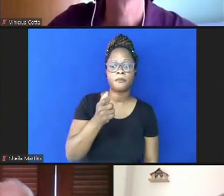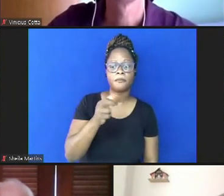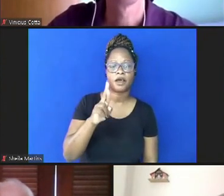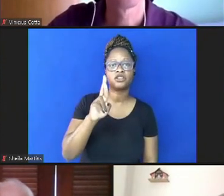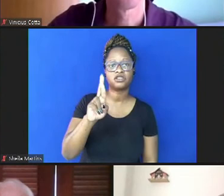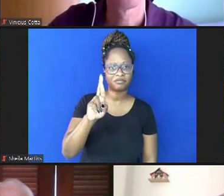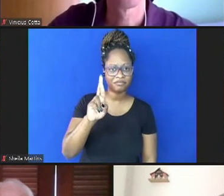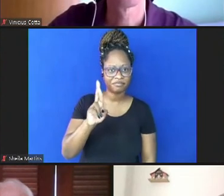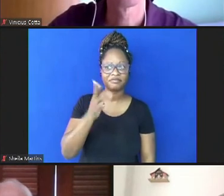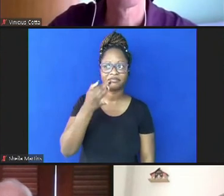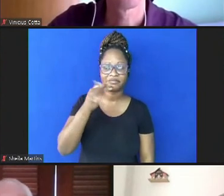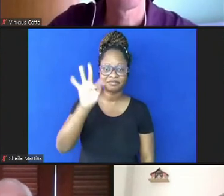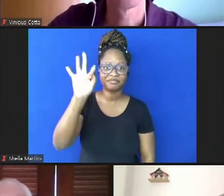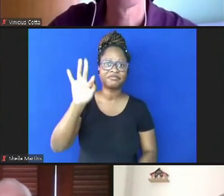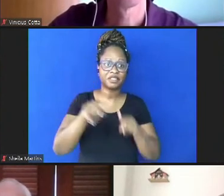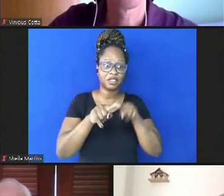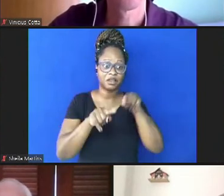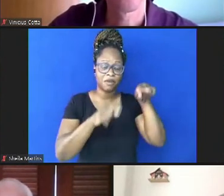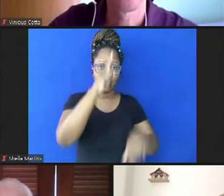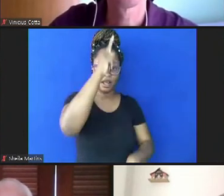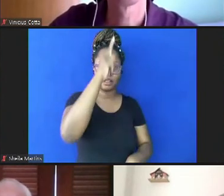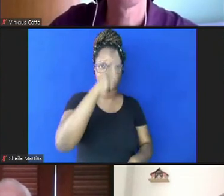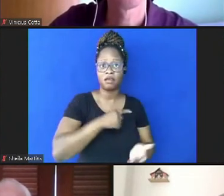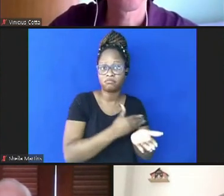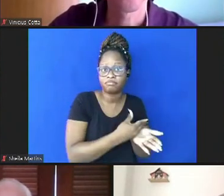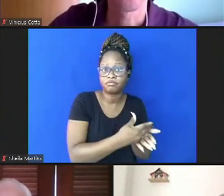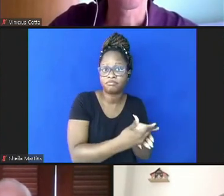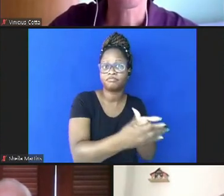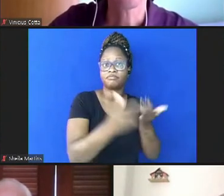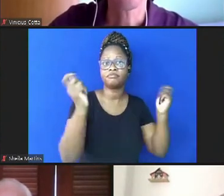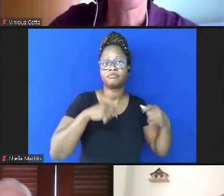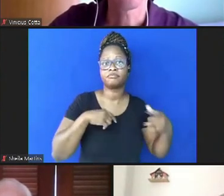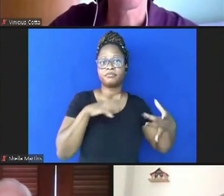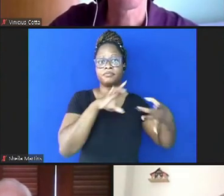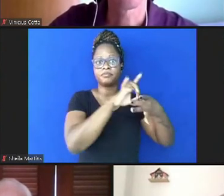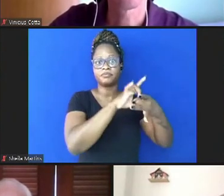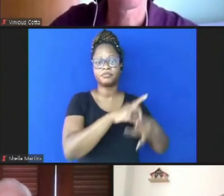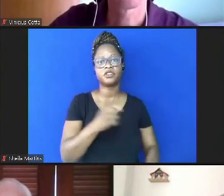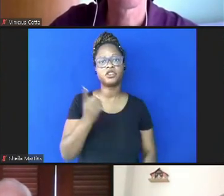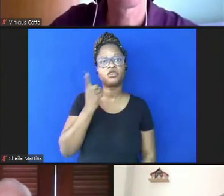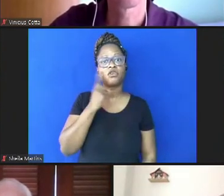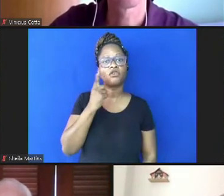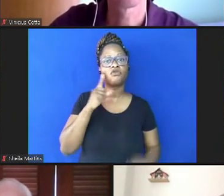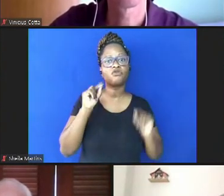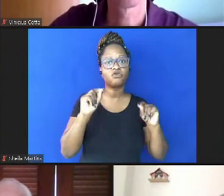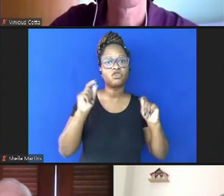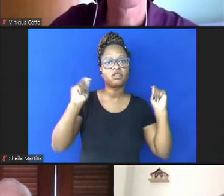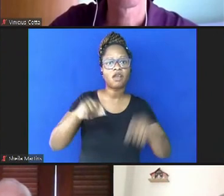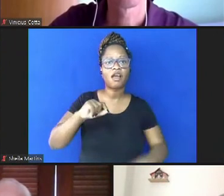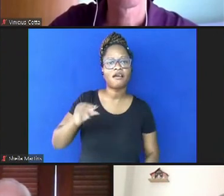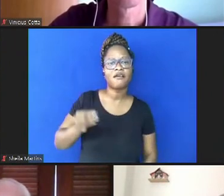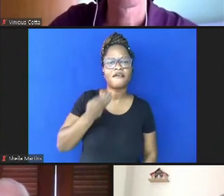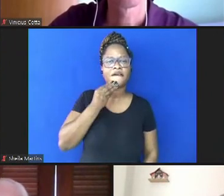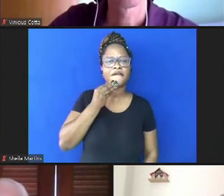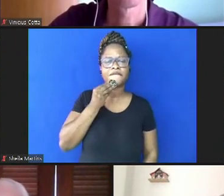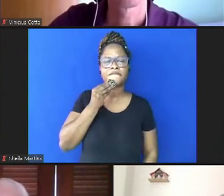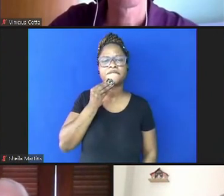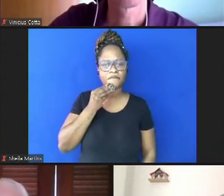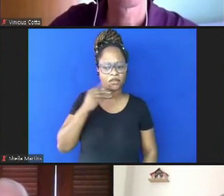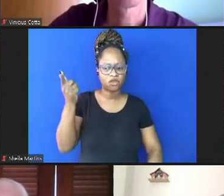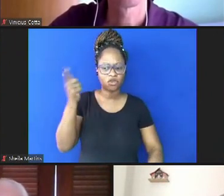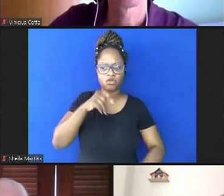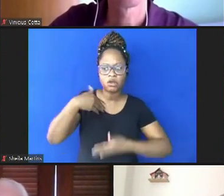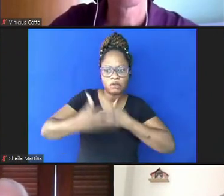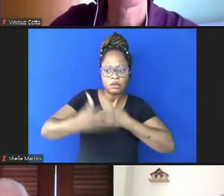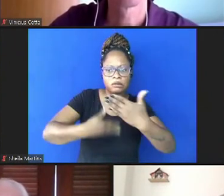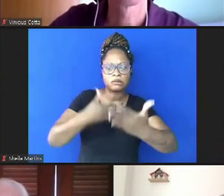com a Alemanha, temos uma série de iniciativas. Mas vimos também o PRINT como uma oportunidade de potencializar, institucionalizar